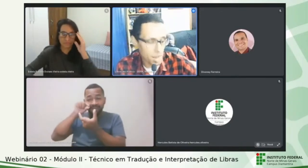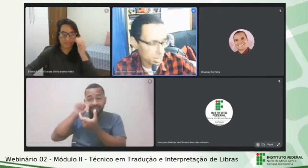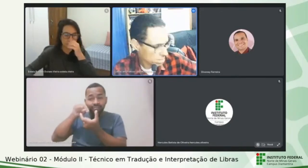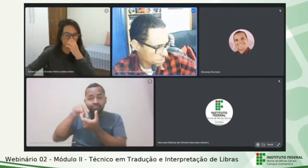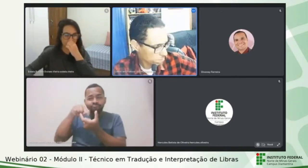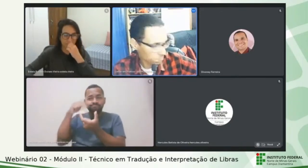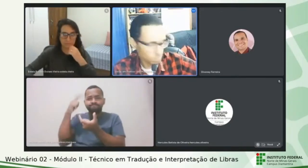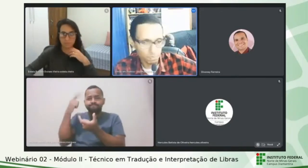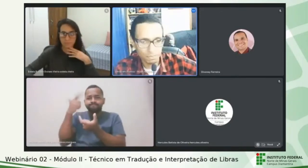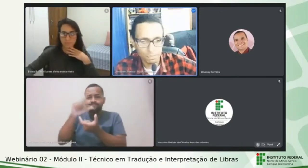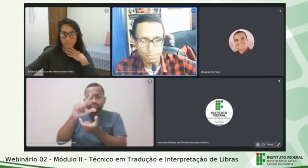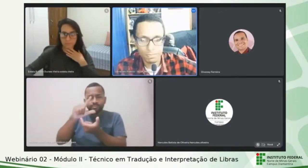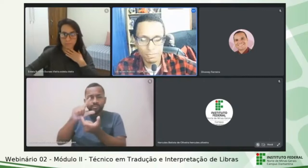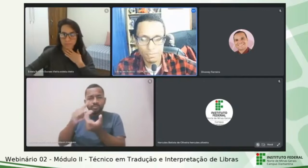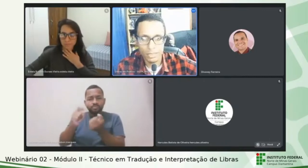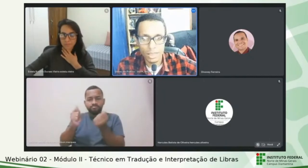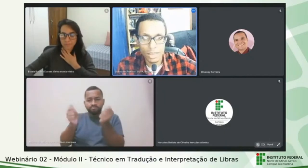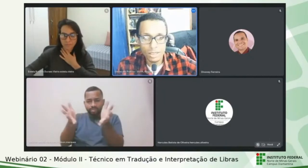dessa frase?